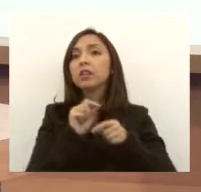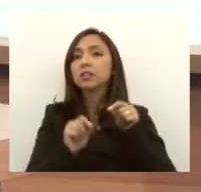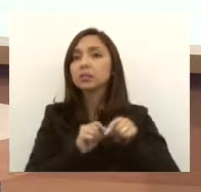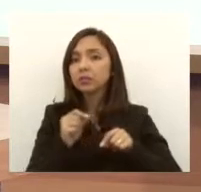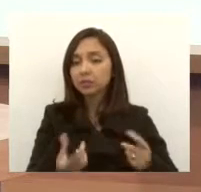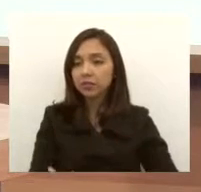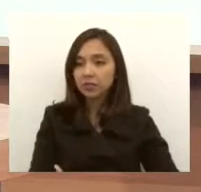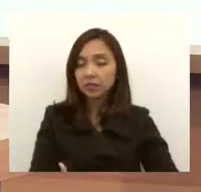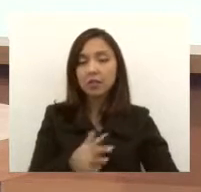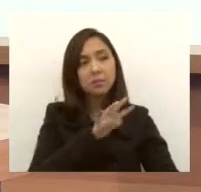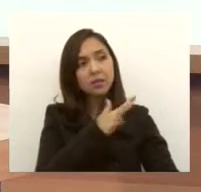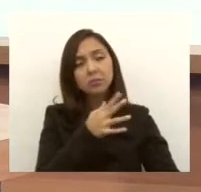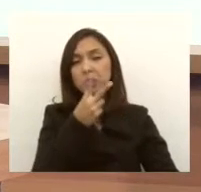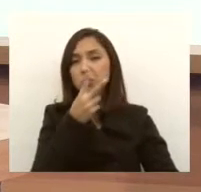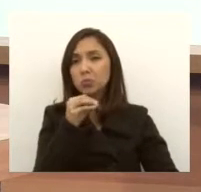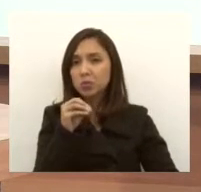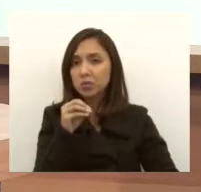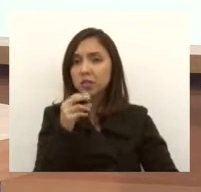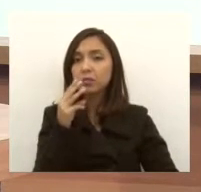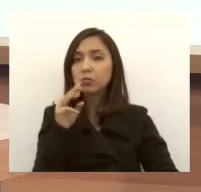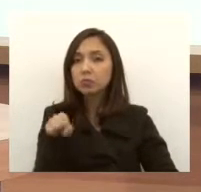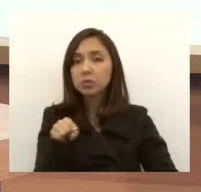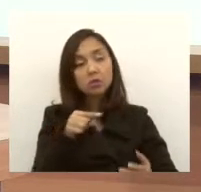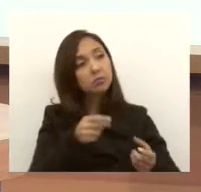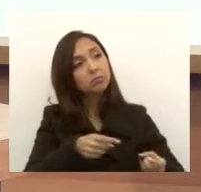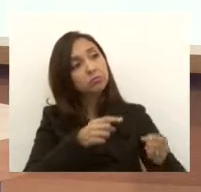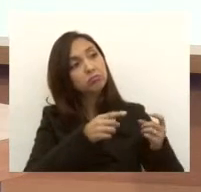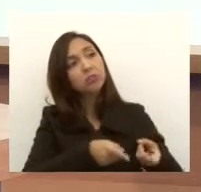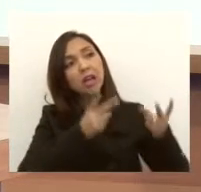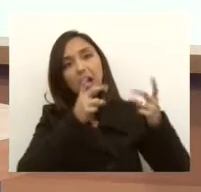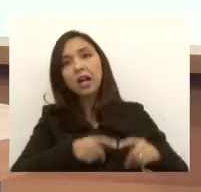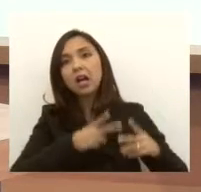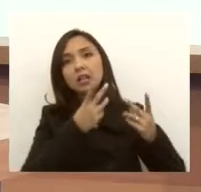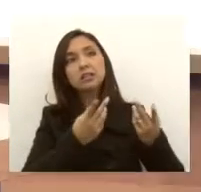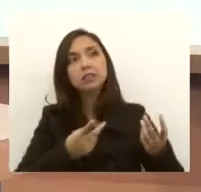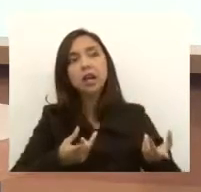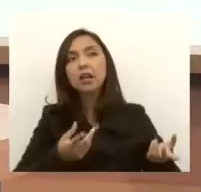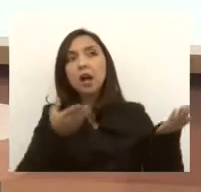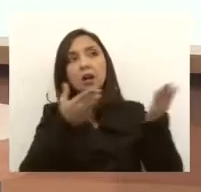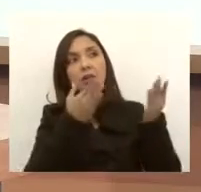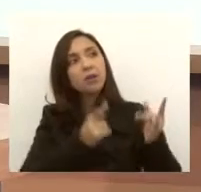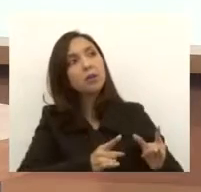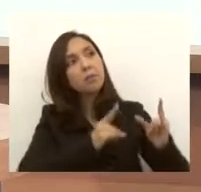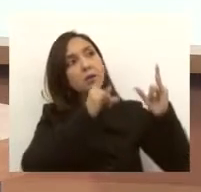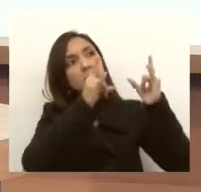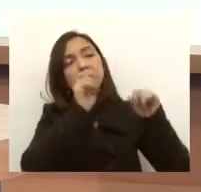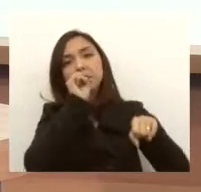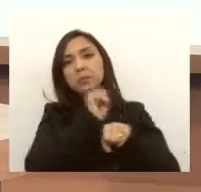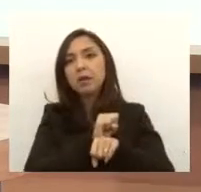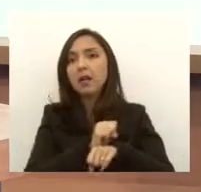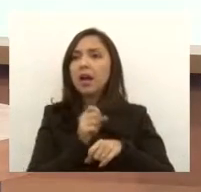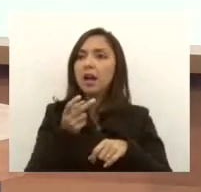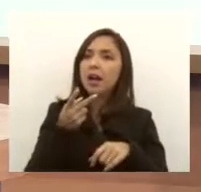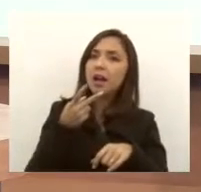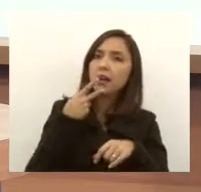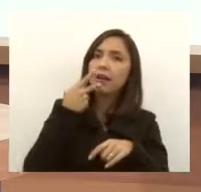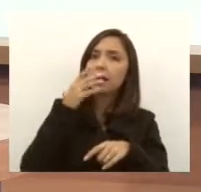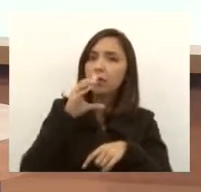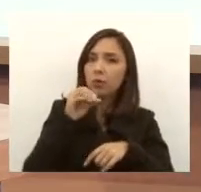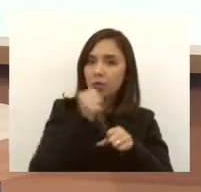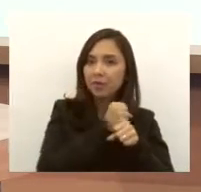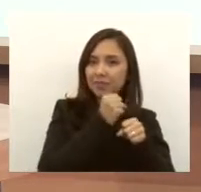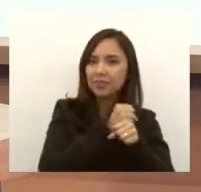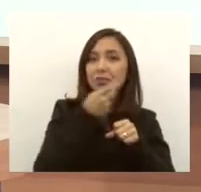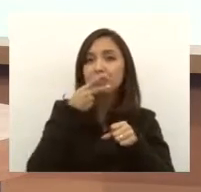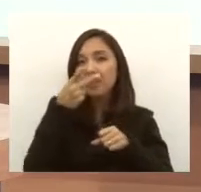gastaram em torno de R$200 mil cada um para poder ter o seu apartamento, e agora está lá. A construtora chega: não, nós não vamos mais entregar a obra,